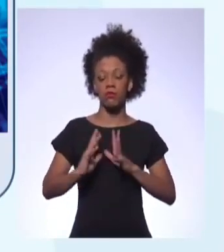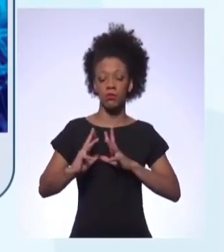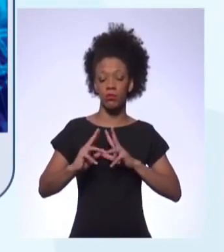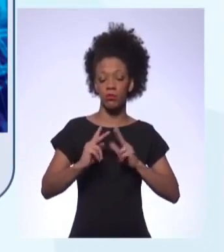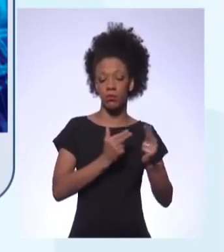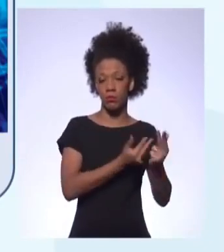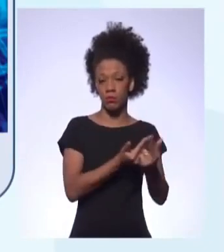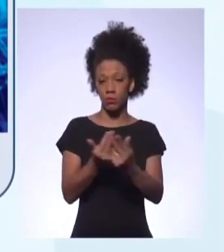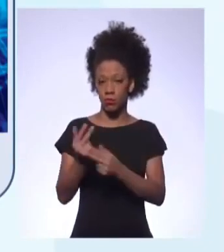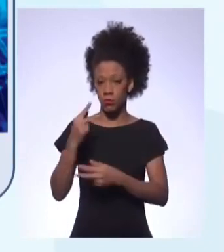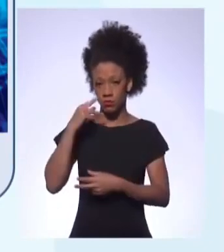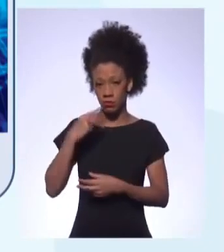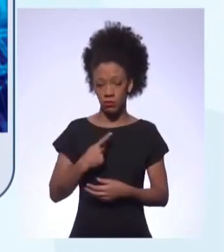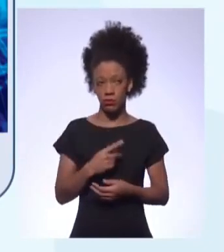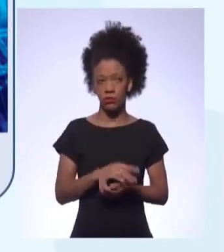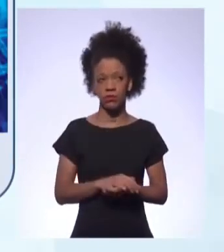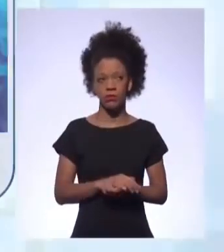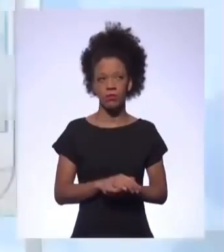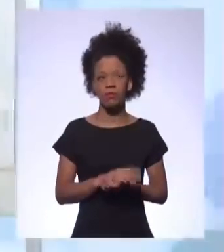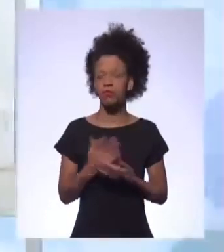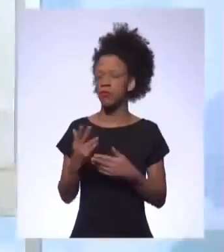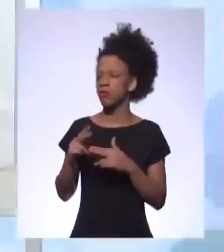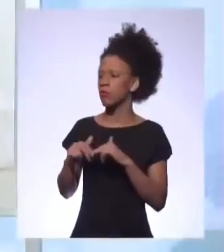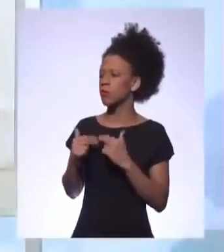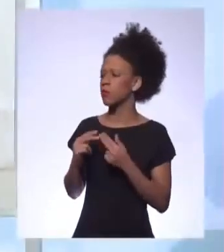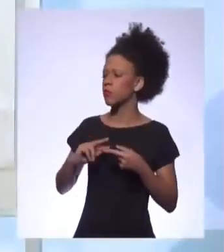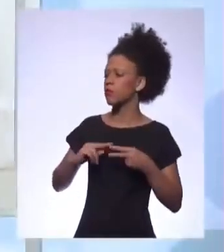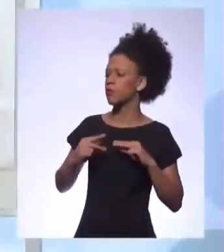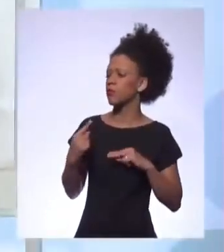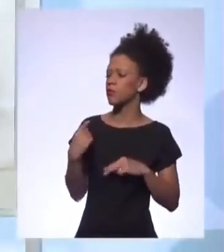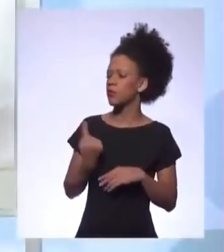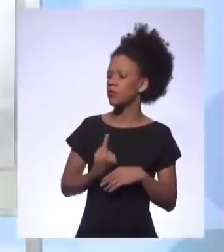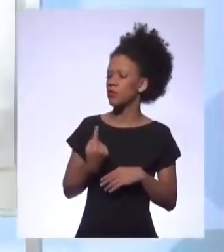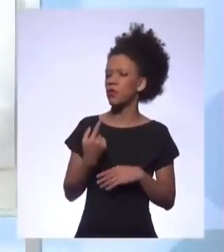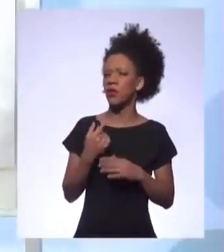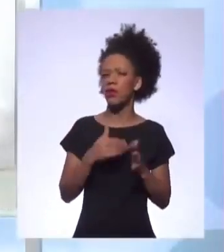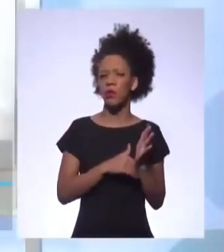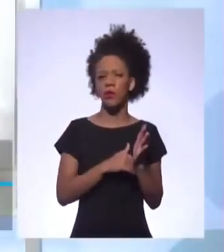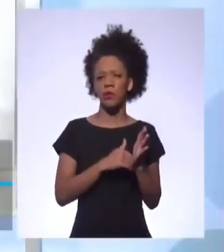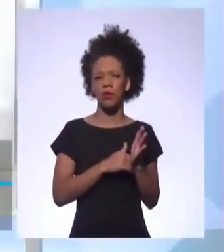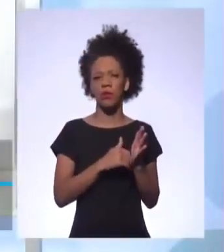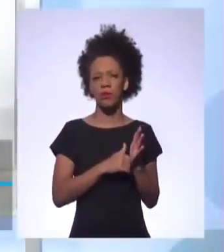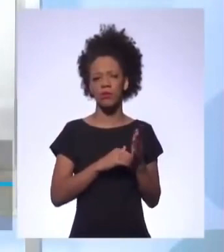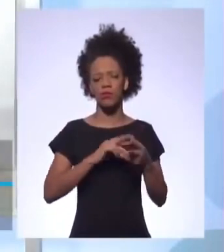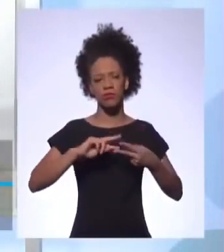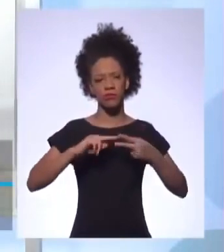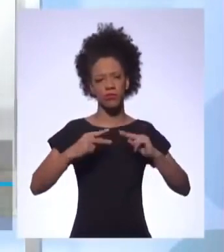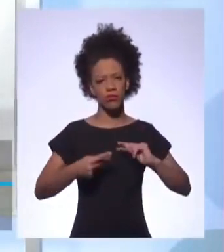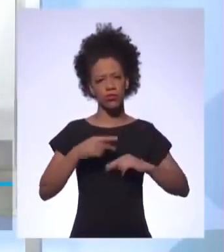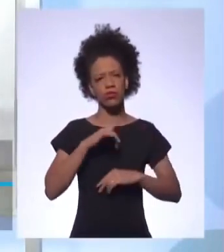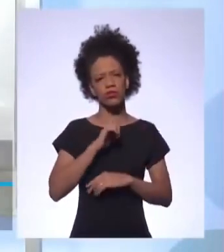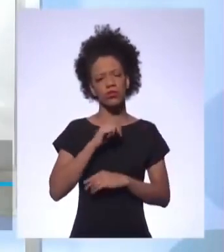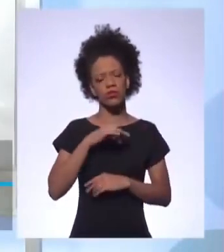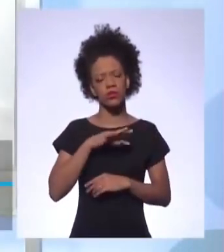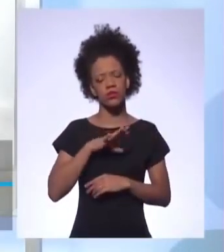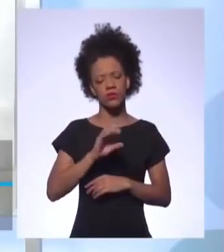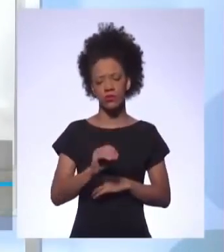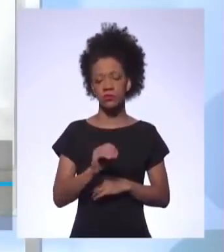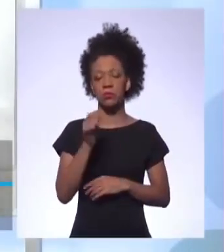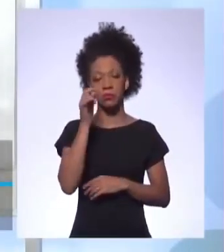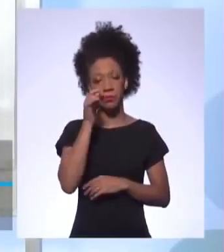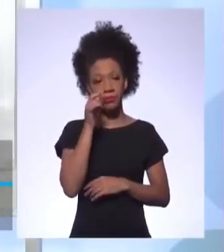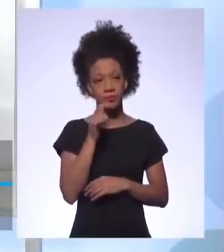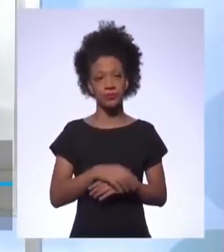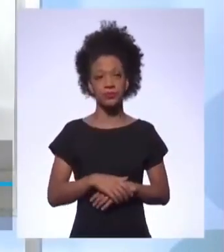pessoas. Olha, por isso que o DNA nosso é o nosso código genético, né? Exatamente. É muito interessante.